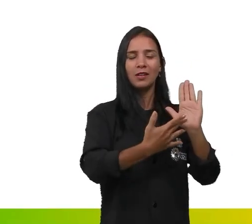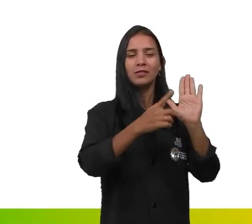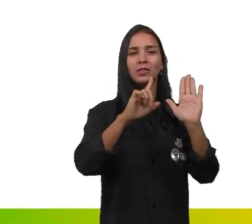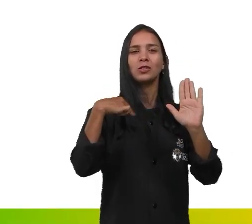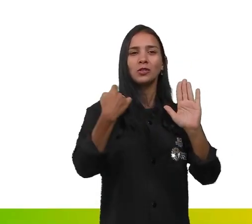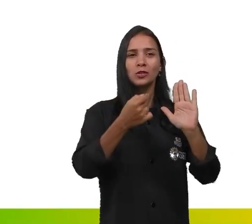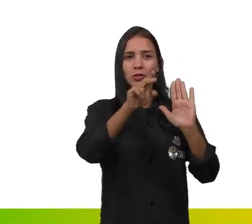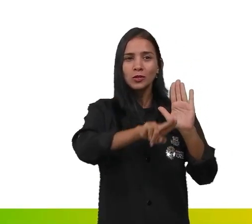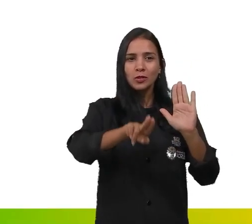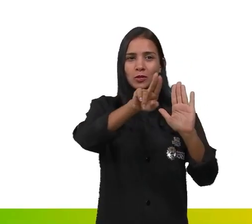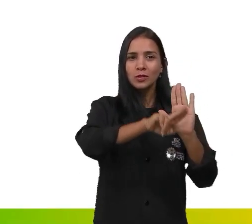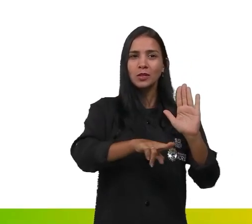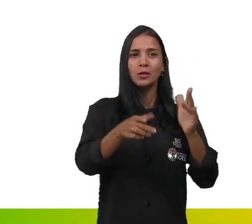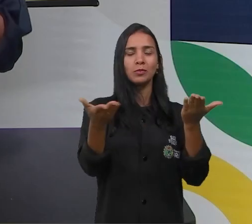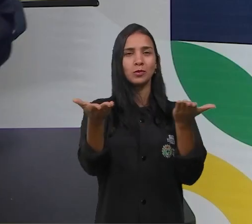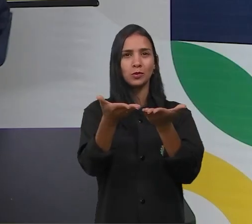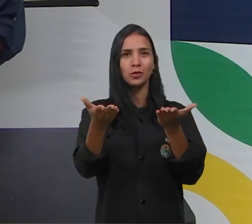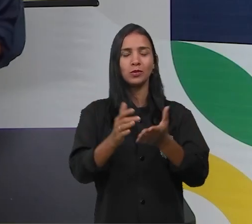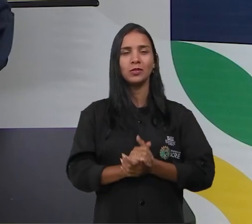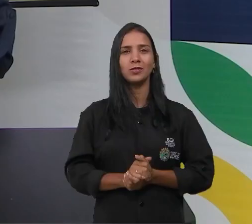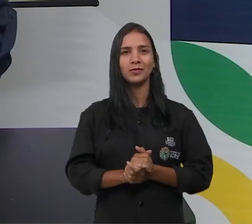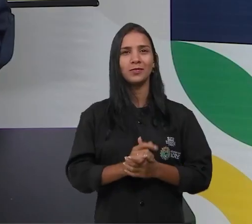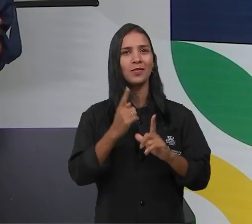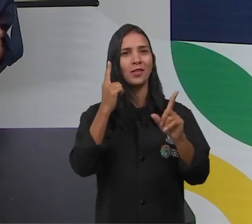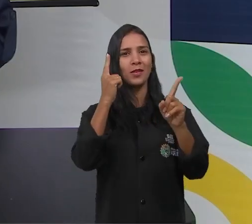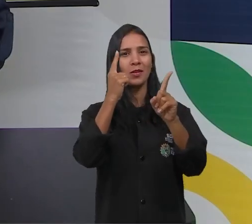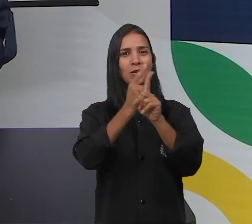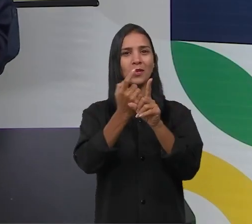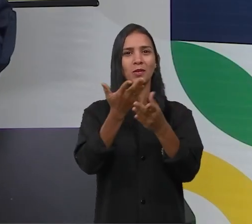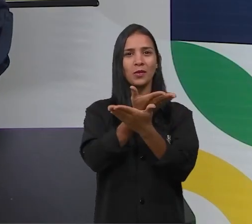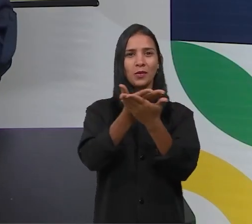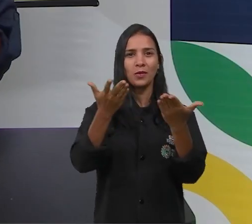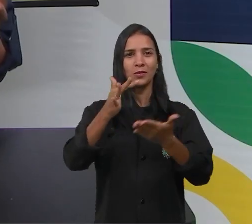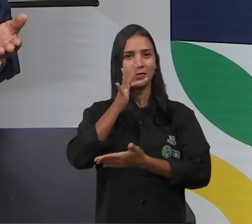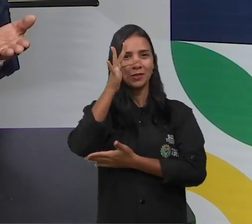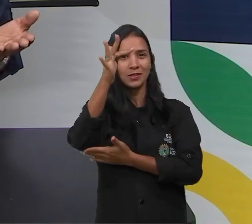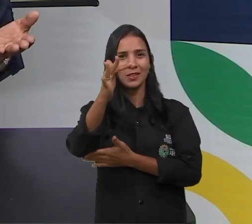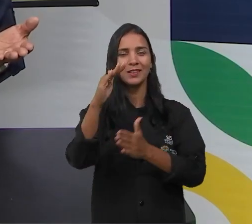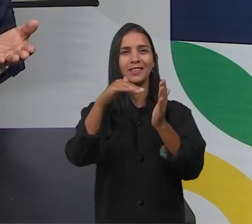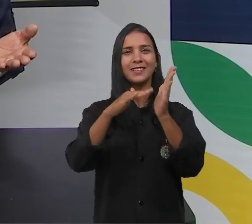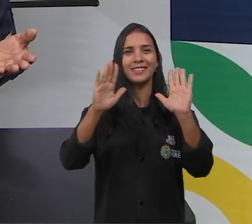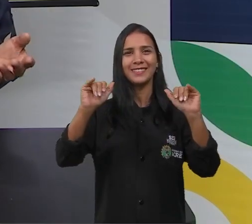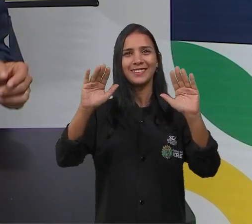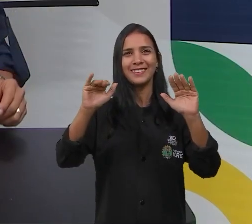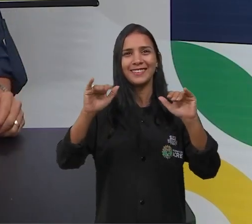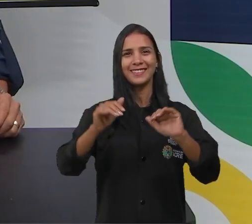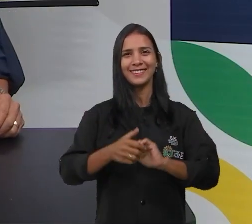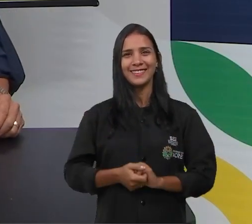incluiu aí. Conto com vocês verdadeiramente no nosso próximo encontro. Até lá.